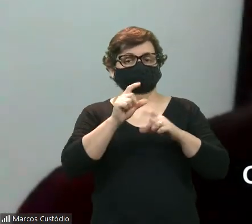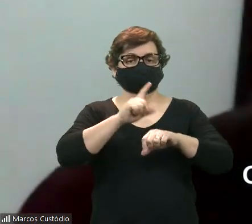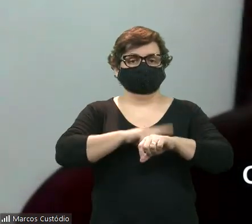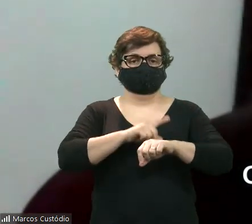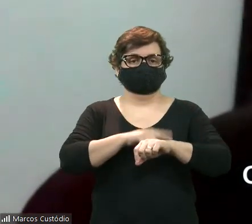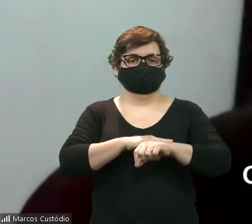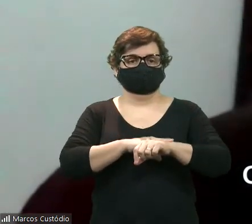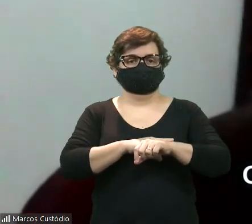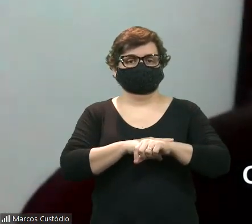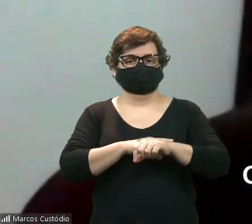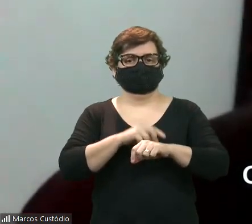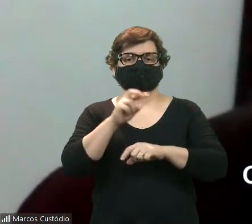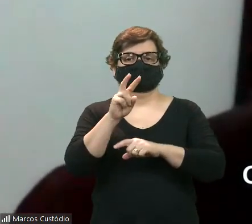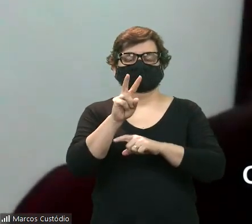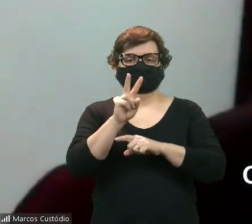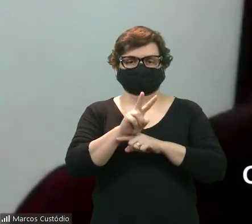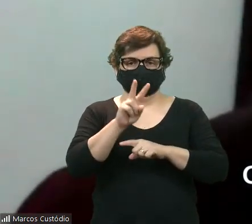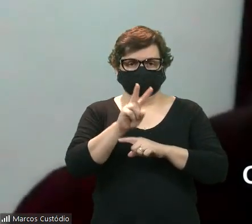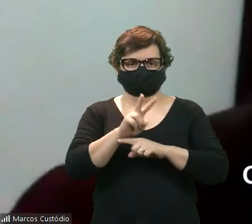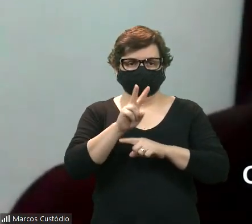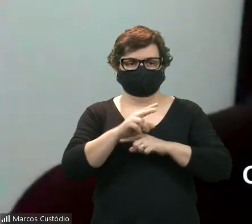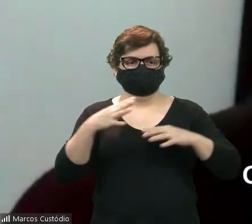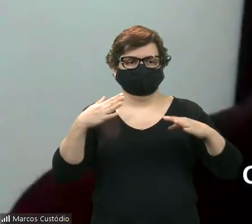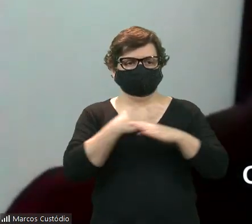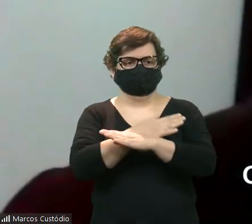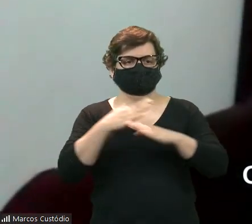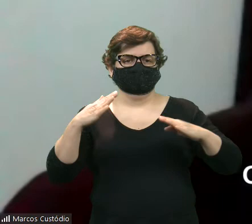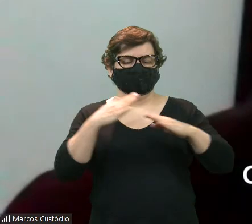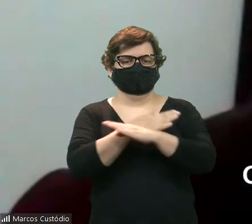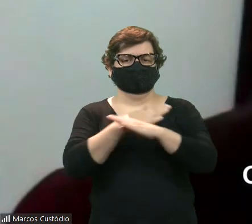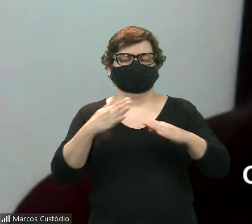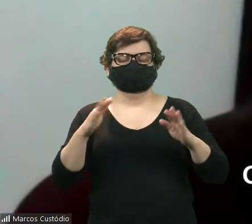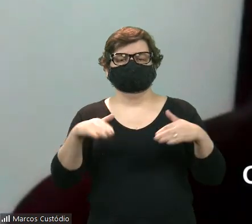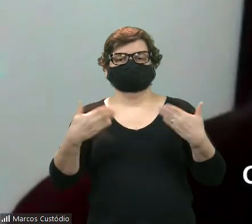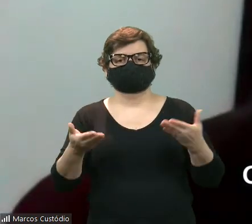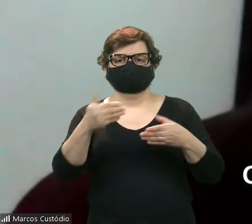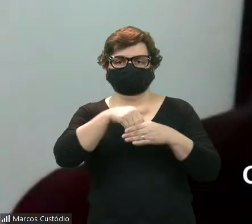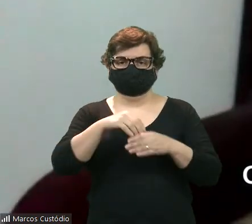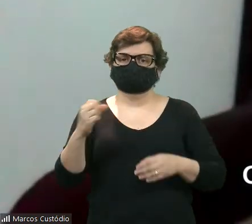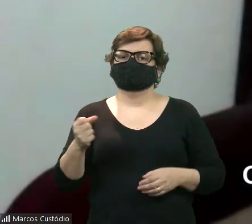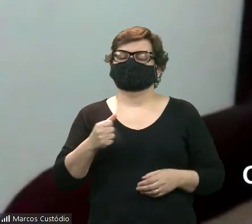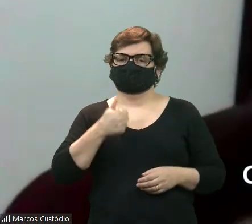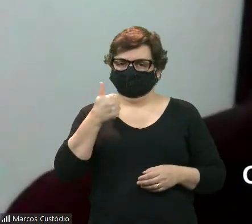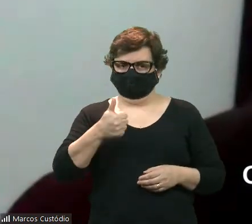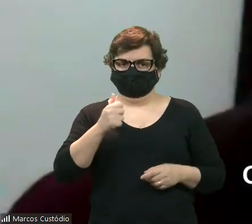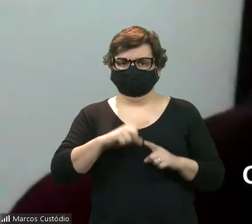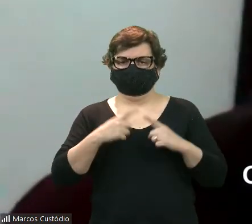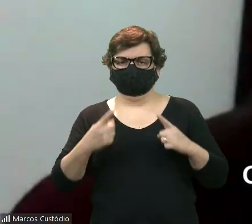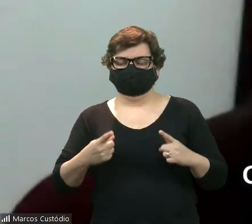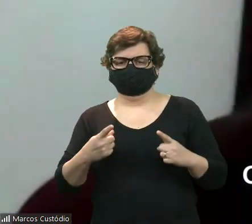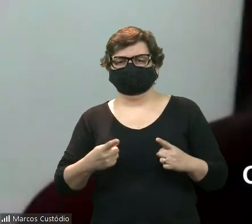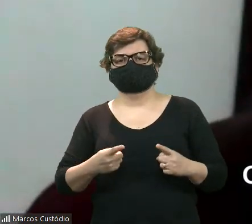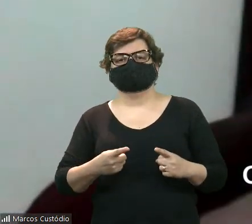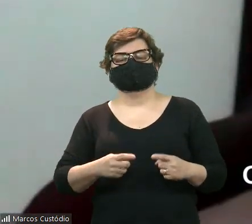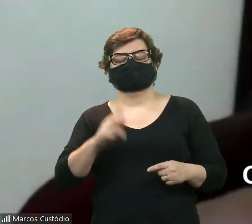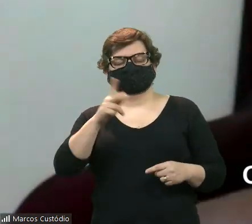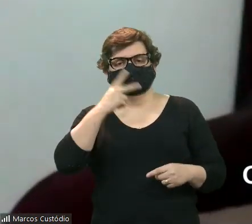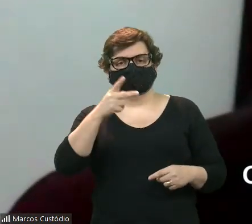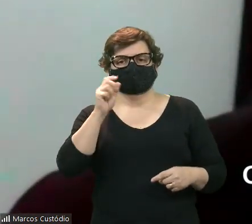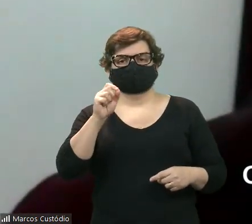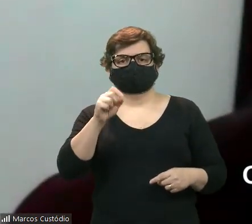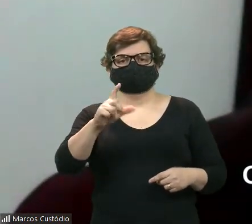momento, gestão de mobilidade urbana. Então, voto favoravelmente, mas destacando que isso tem um grande apelo popular,